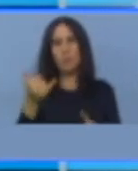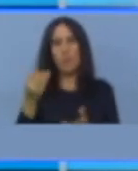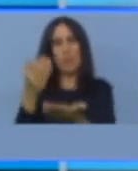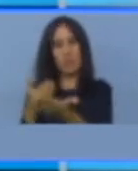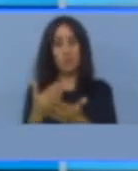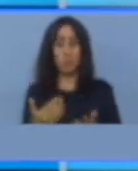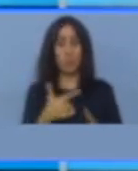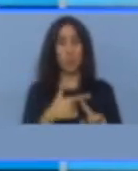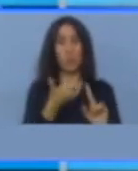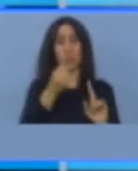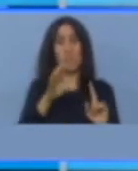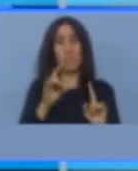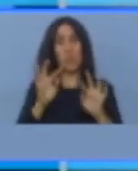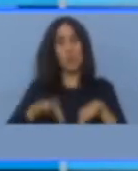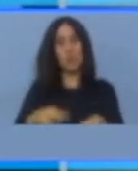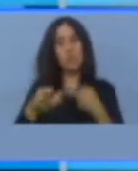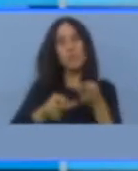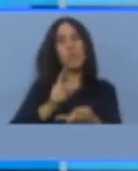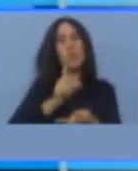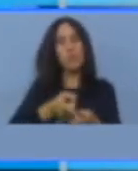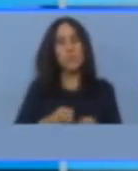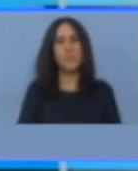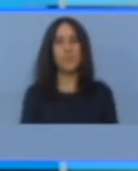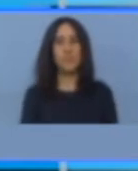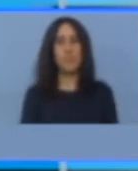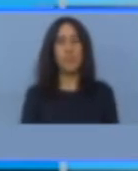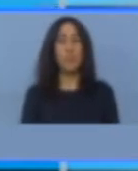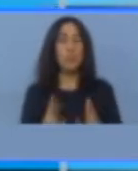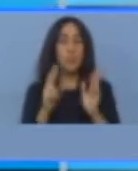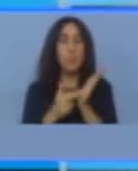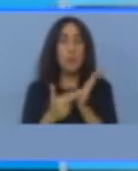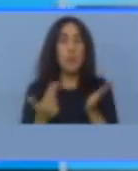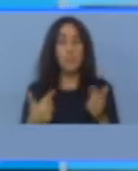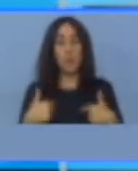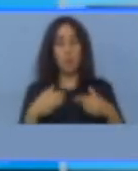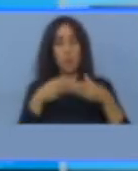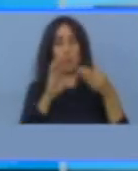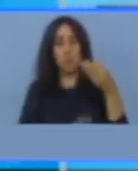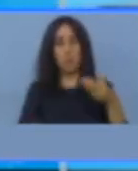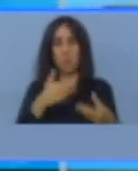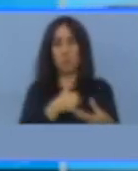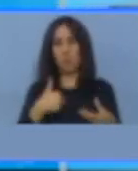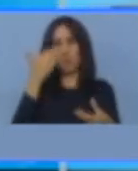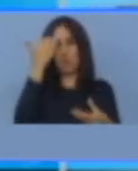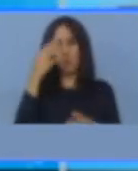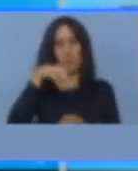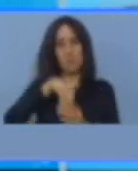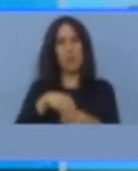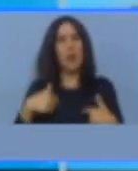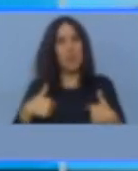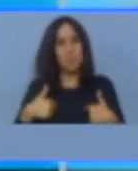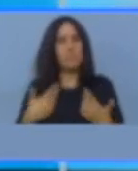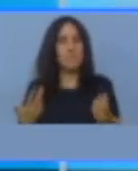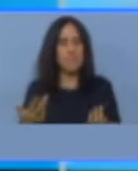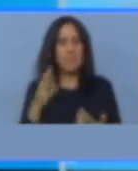2016, e a avaliação que foi feita? O que se espera é, e como faço parte do Conselho Nacional de Saúde Mental, tenho esta percepção, não é? Como sabe, foi feita